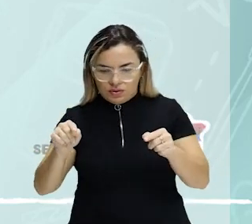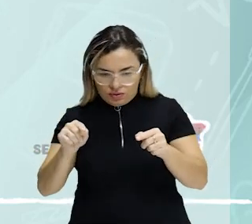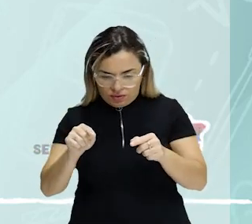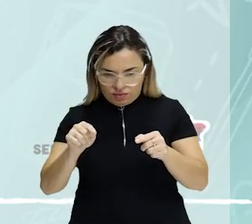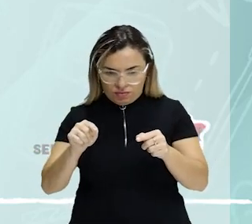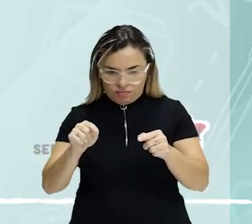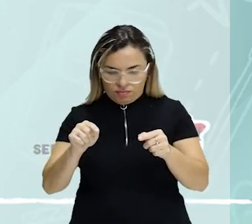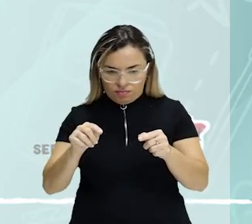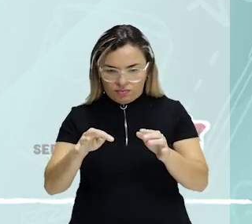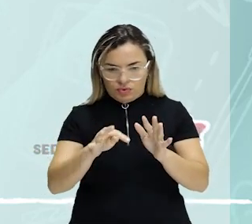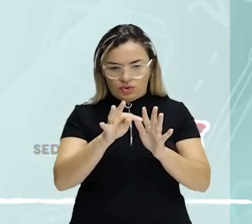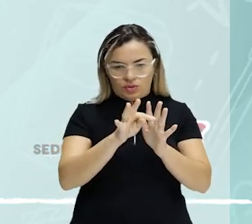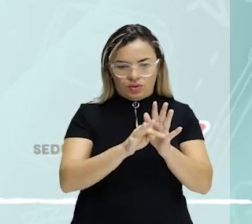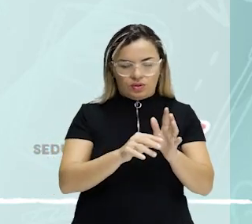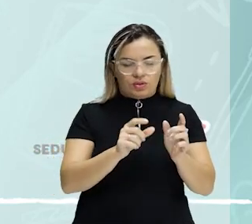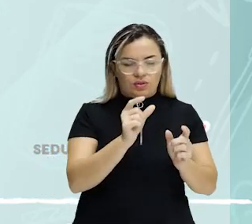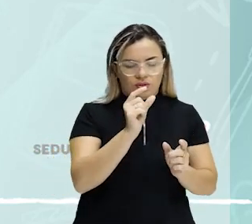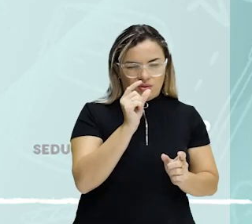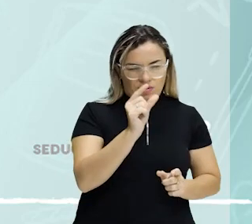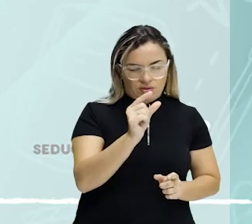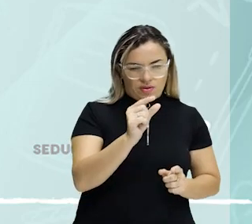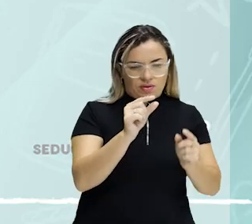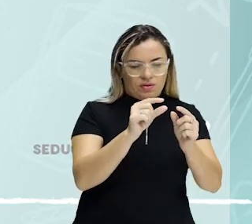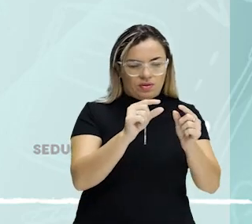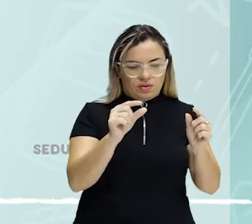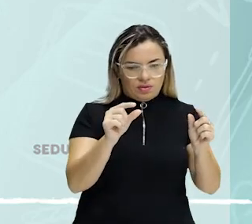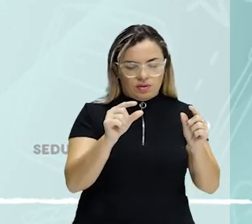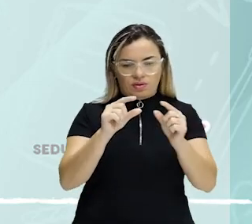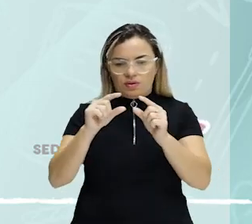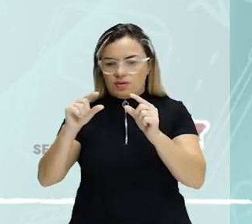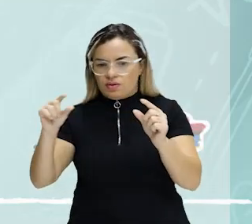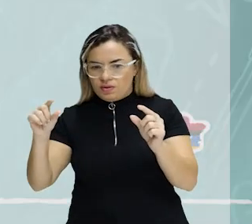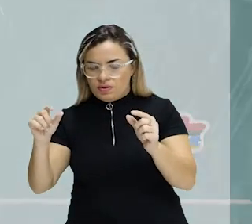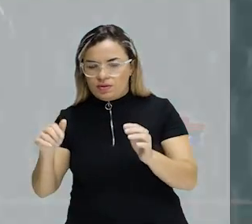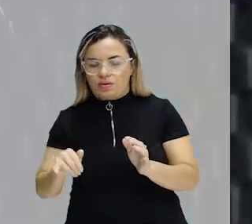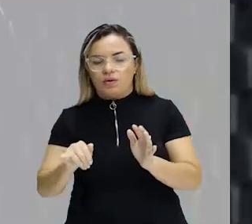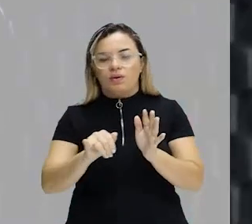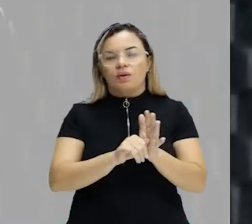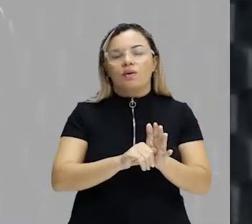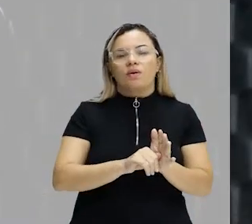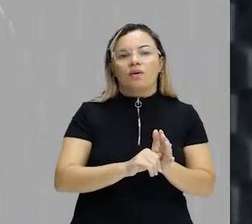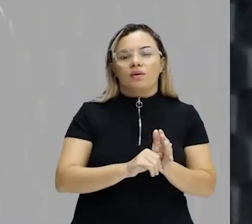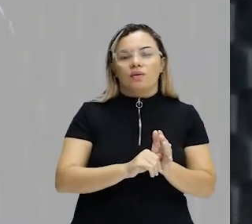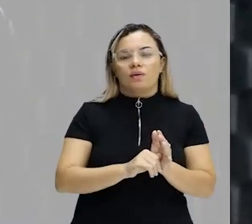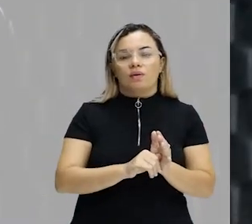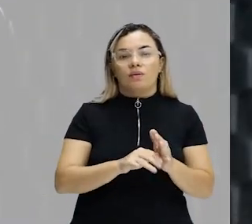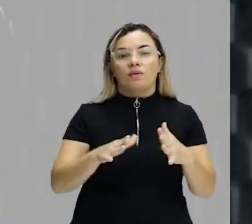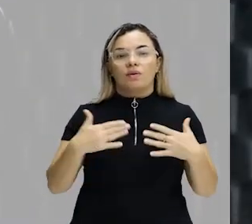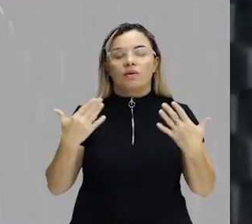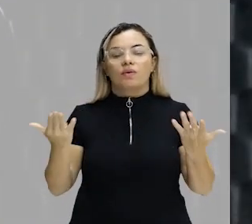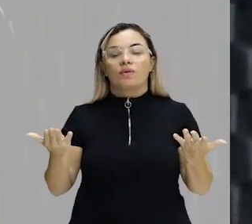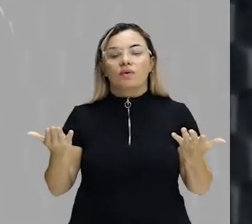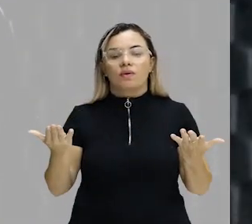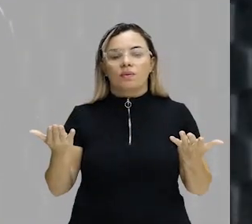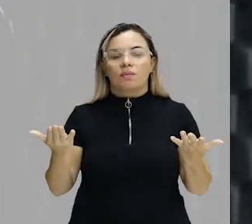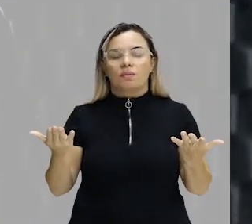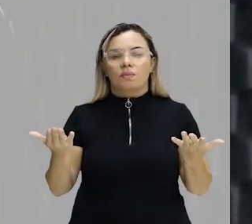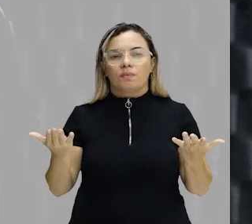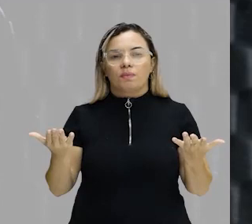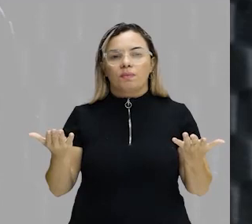que nós utilizamos só para que você identifique o quê?